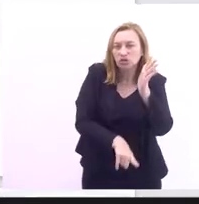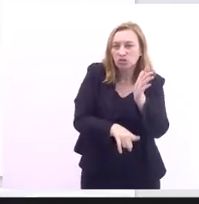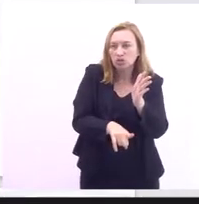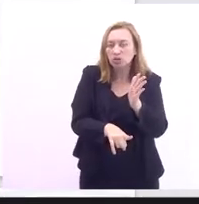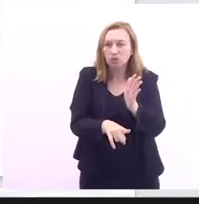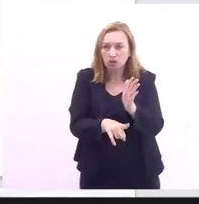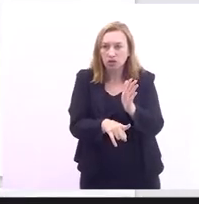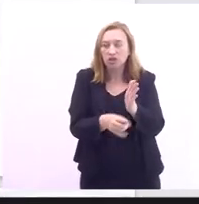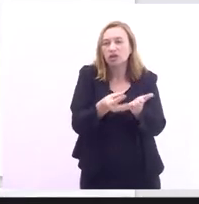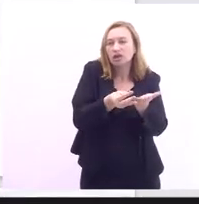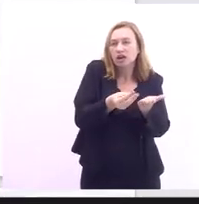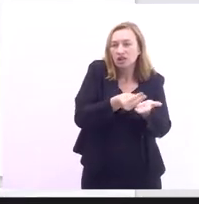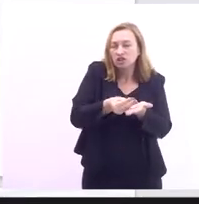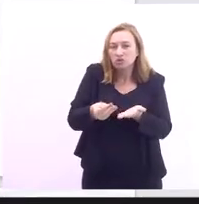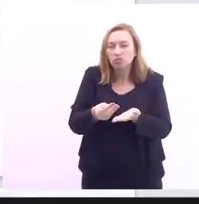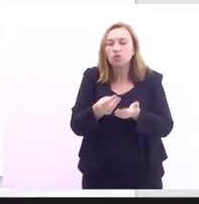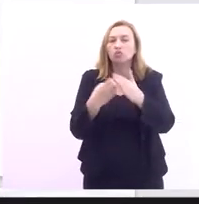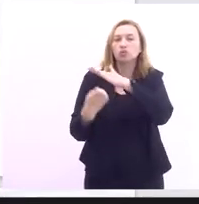das distribuidoras,